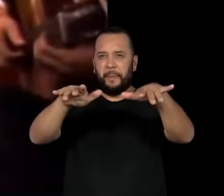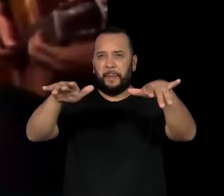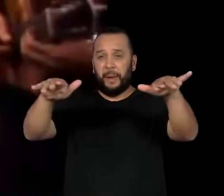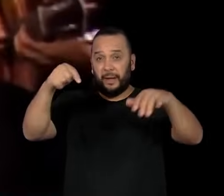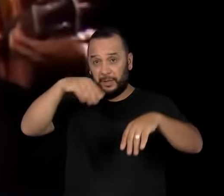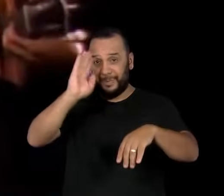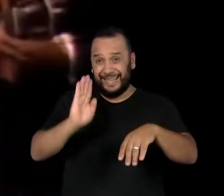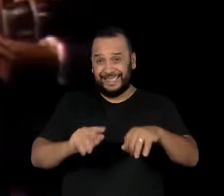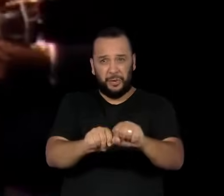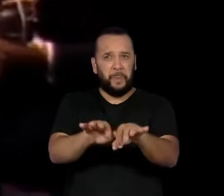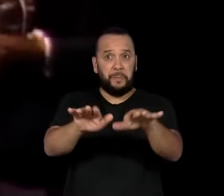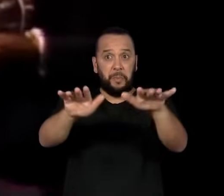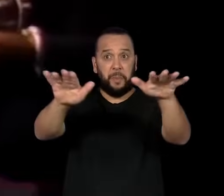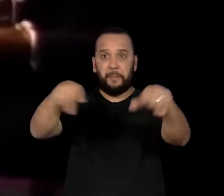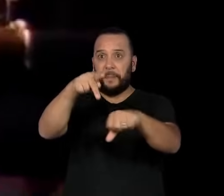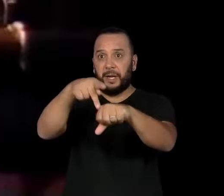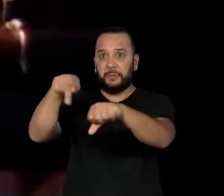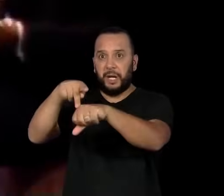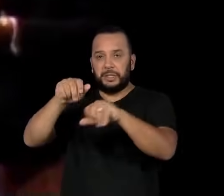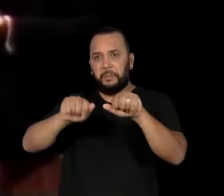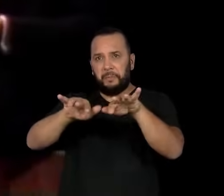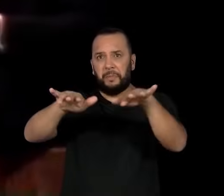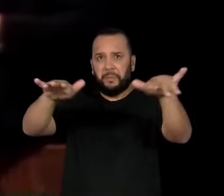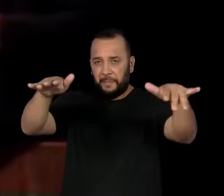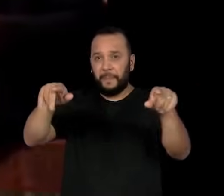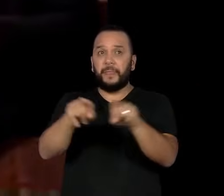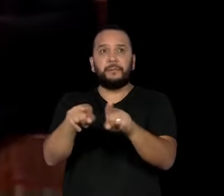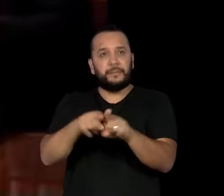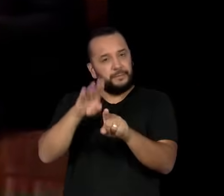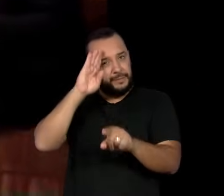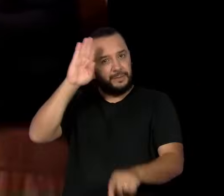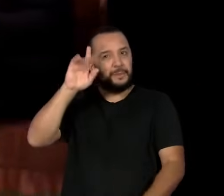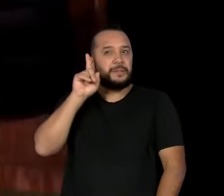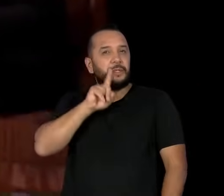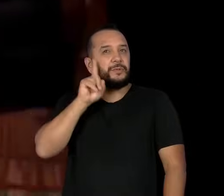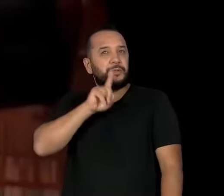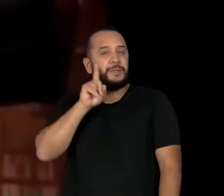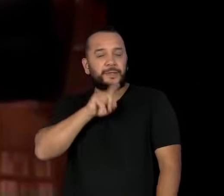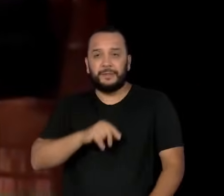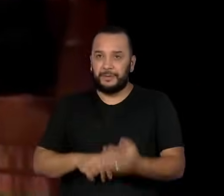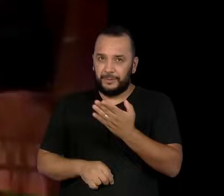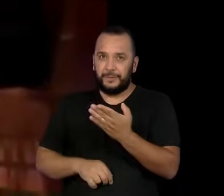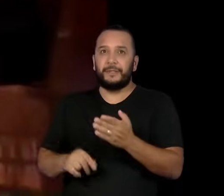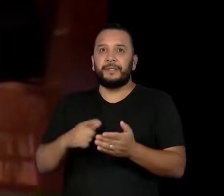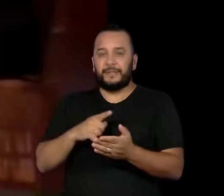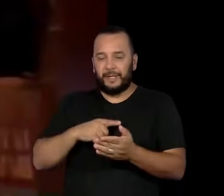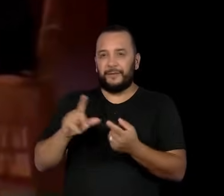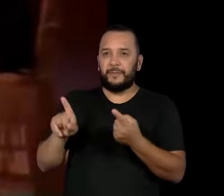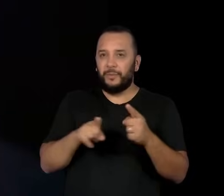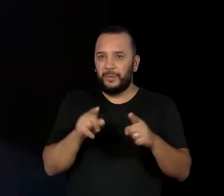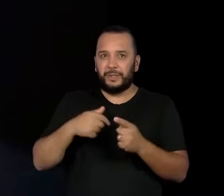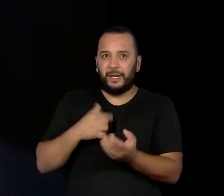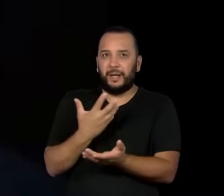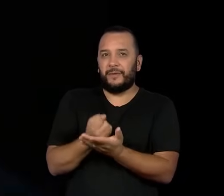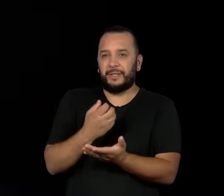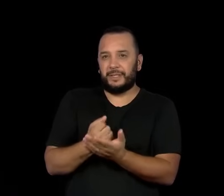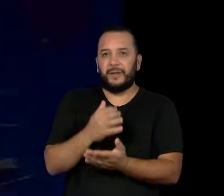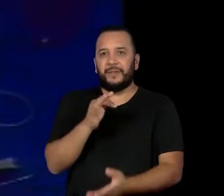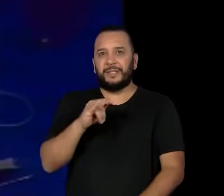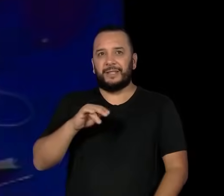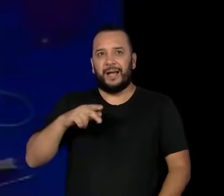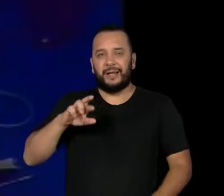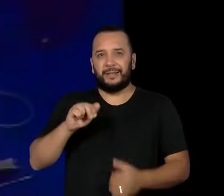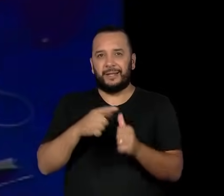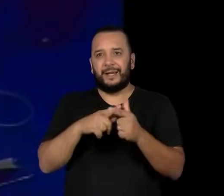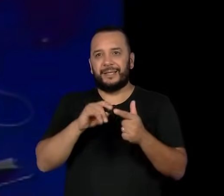no Brasil, como também no exterior, especialmente nos Estados Unidos, onde recebeu gravações de intérpretes como Frank Sinatra,